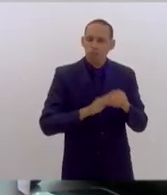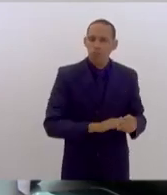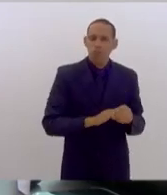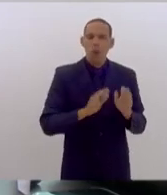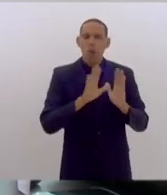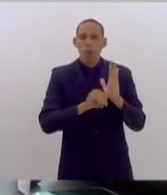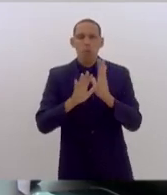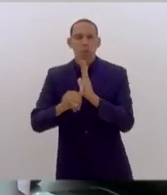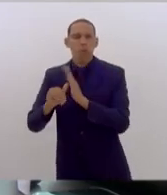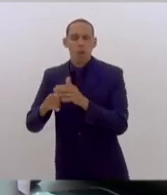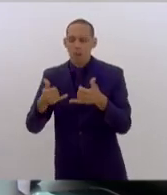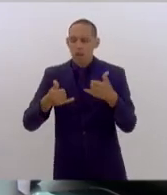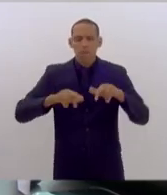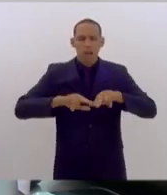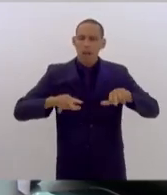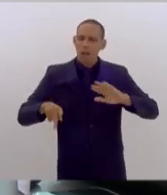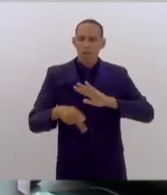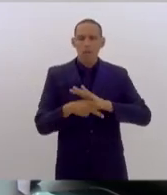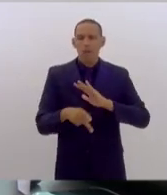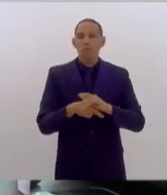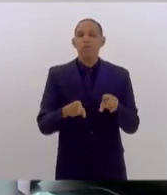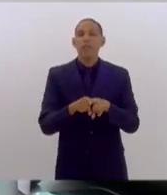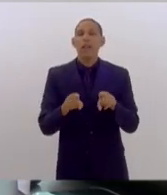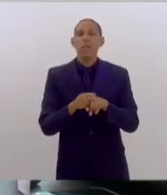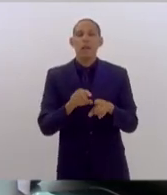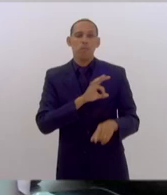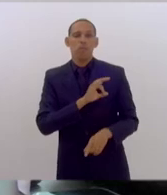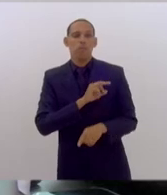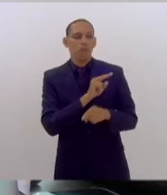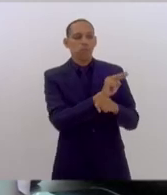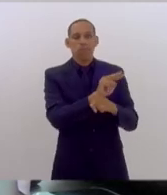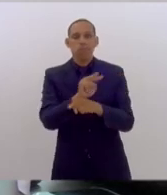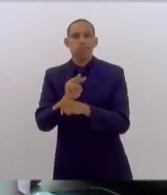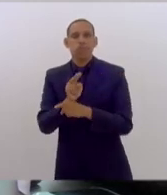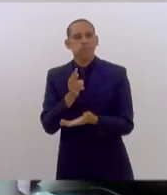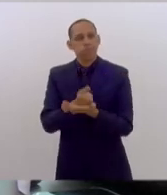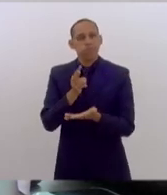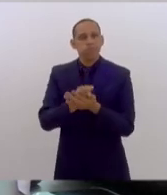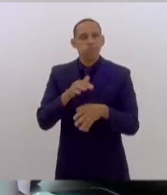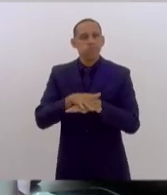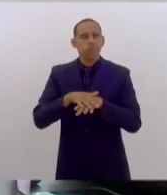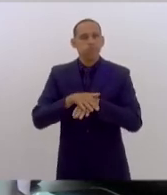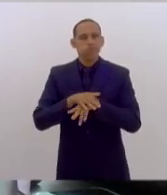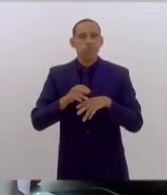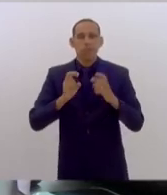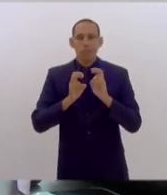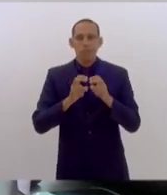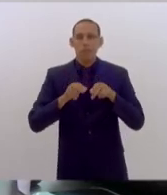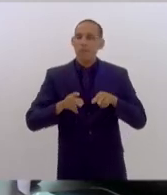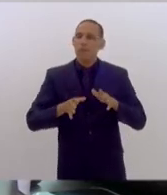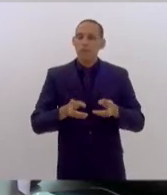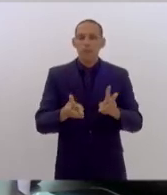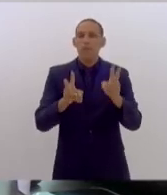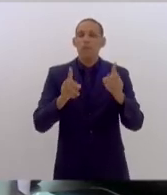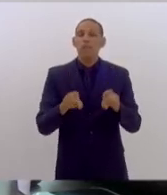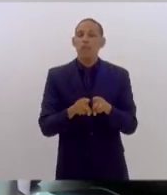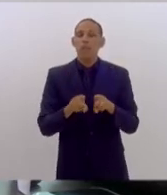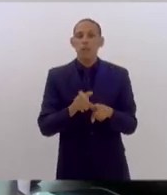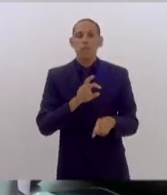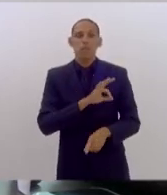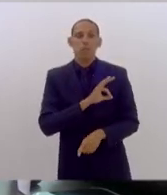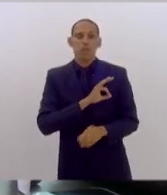de Cabos e de toda e qualquer matéria permanente plano de policiamento preventivo nas estações ao longo da malha Ferroviária integração entre os órgãos de polícia e fiscalização